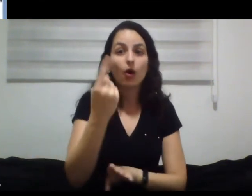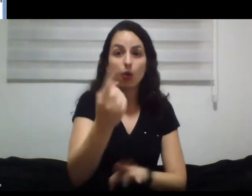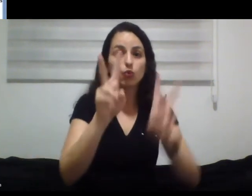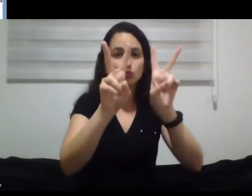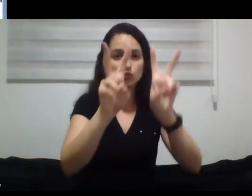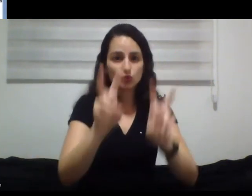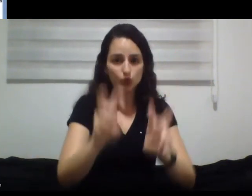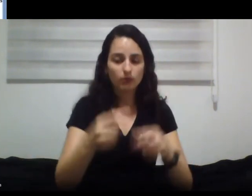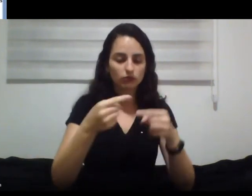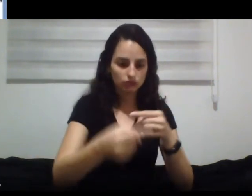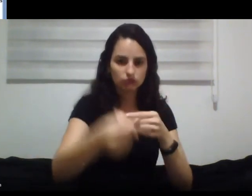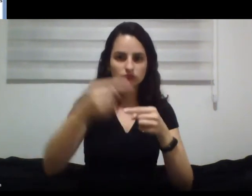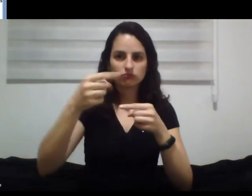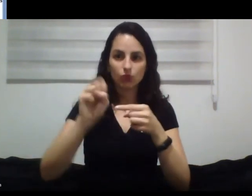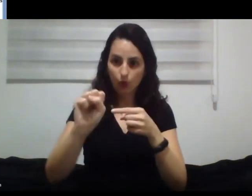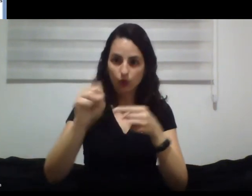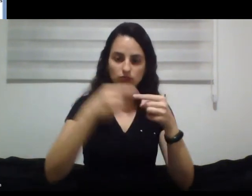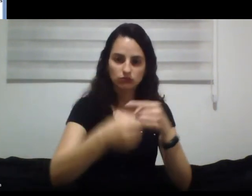saber se...